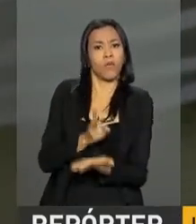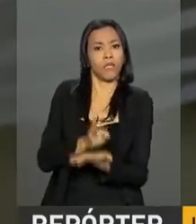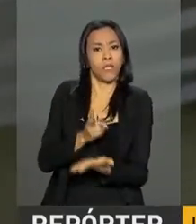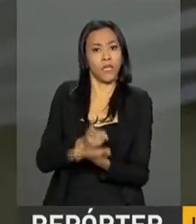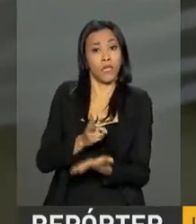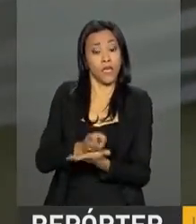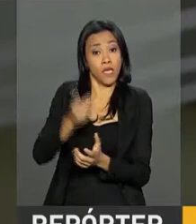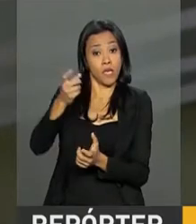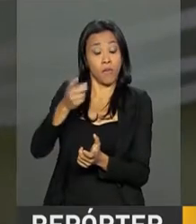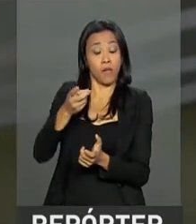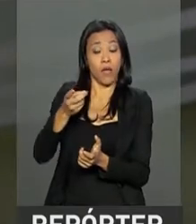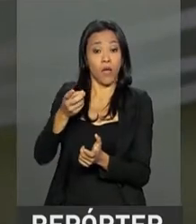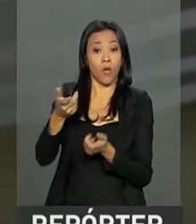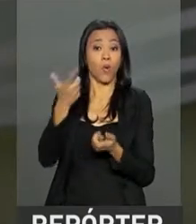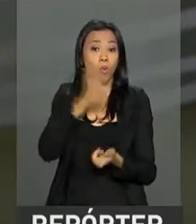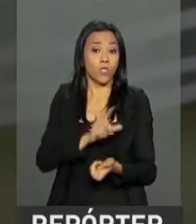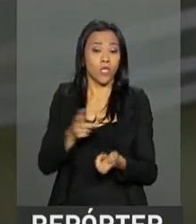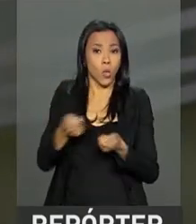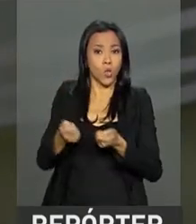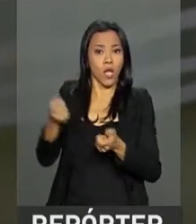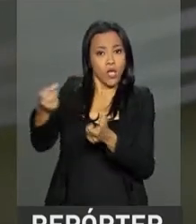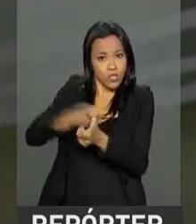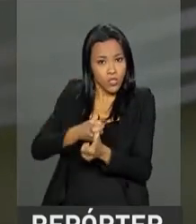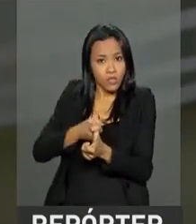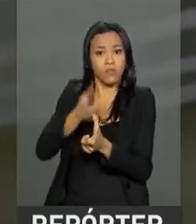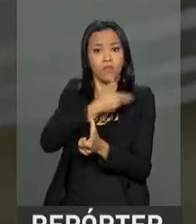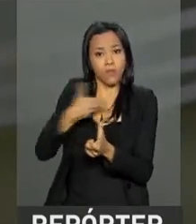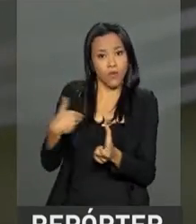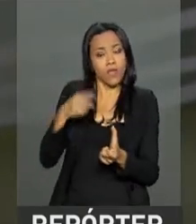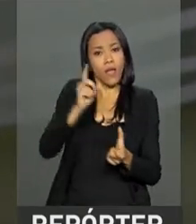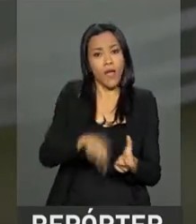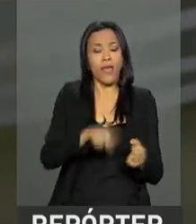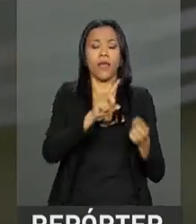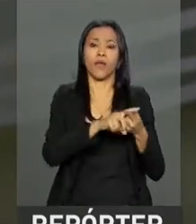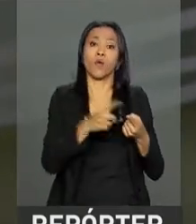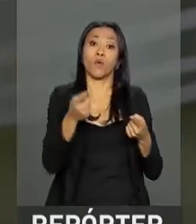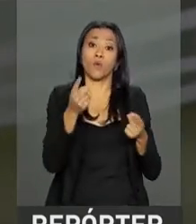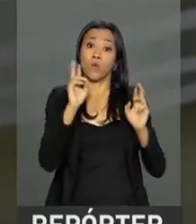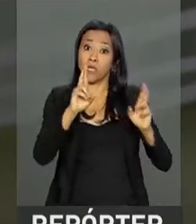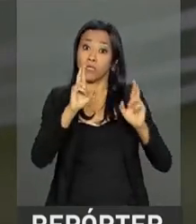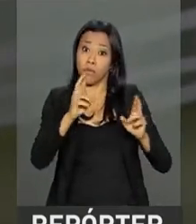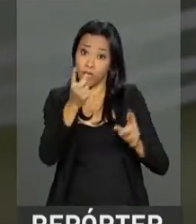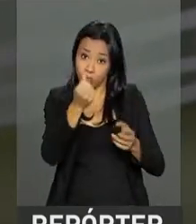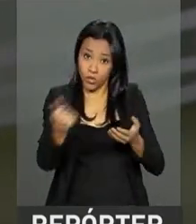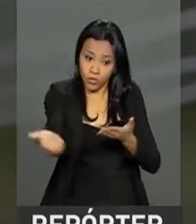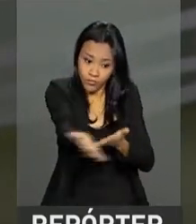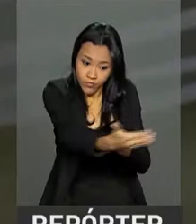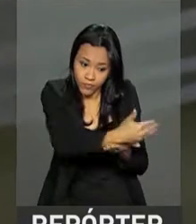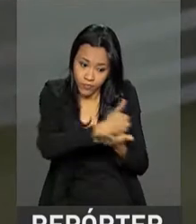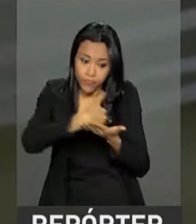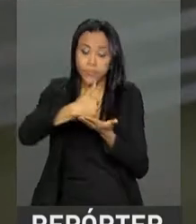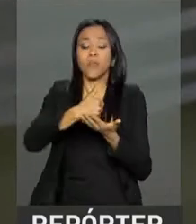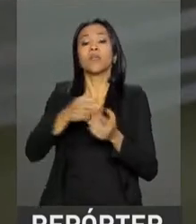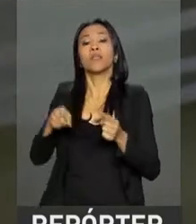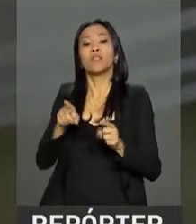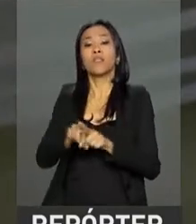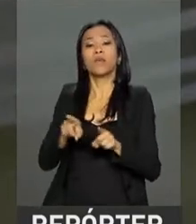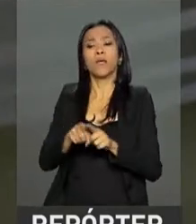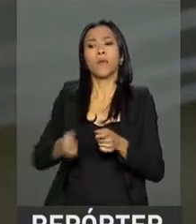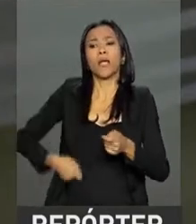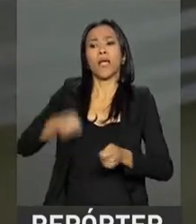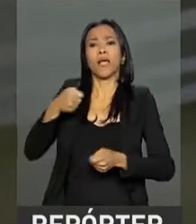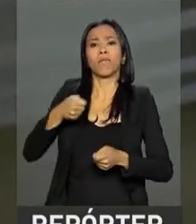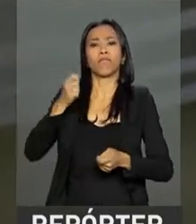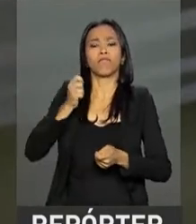sob controle essa meta é o resultado da diferença entre o que o governo espera arrecadar e o que pretende gastar dentro